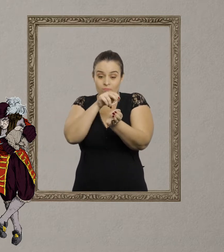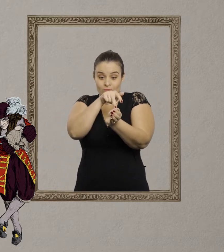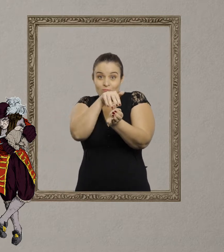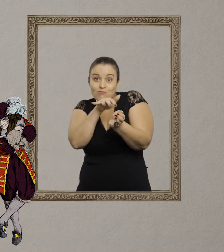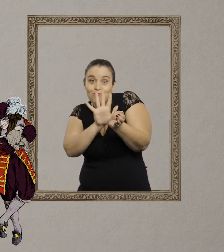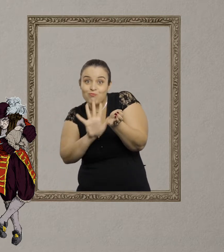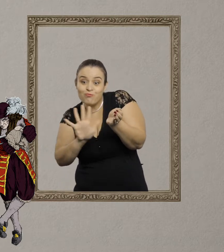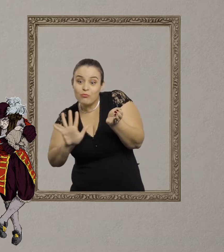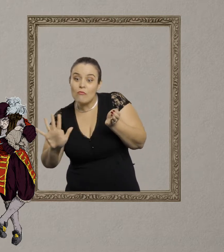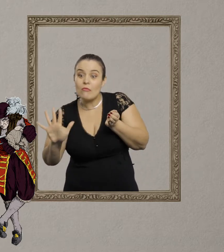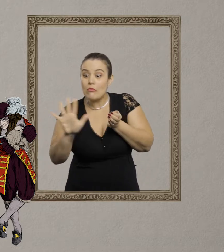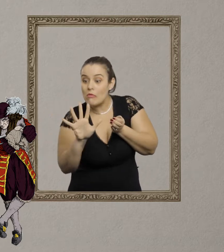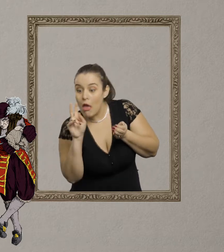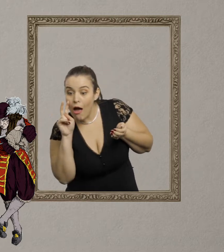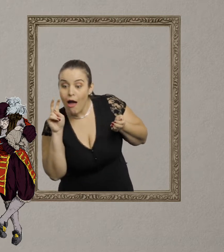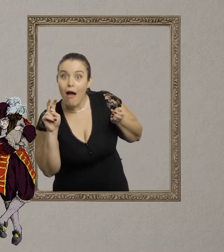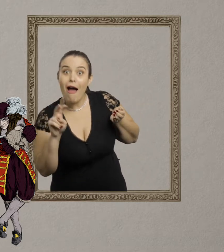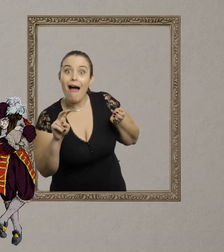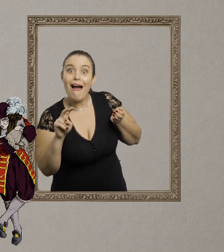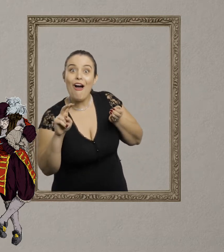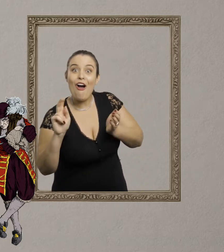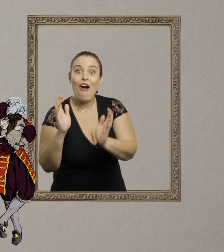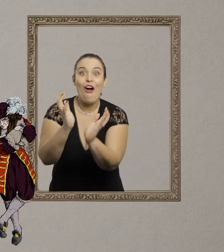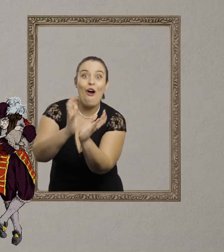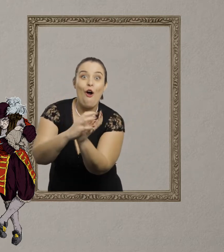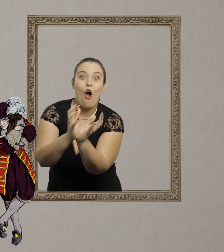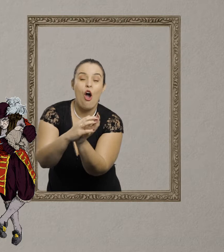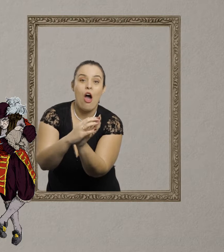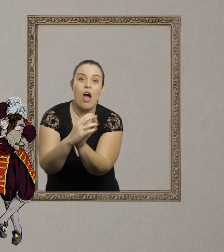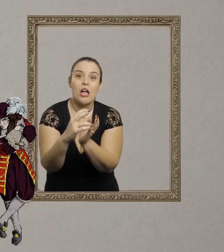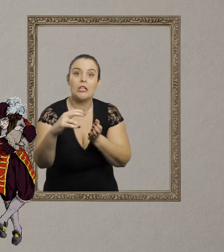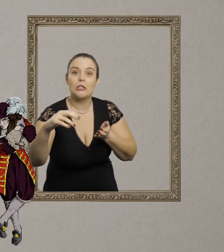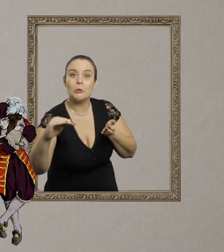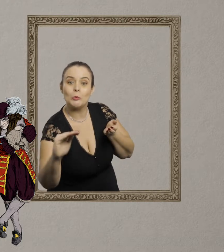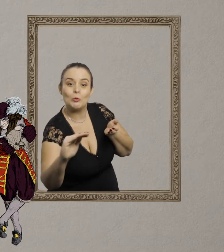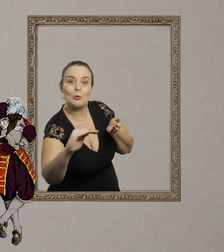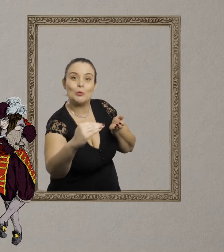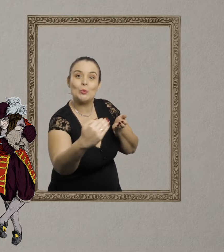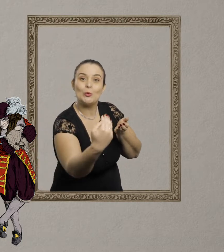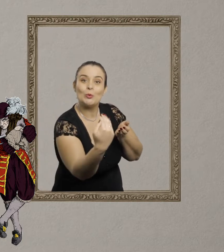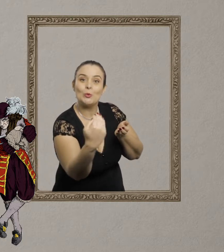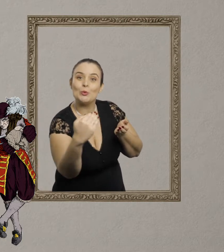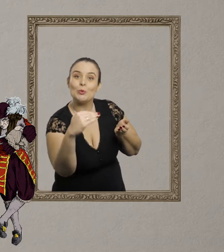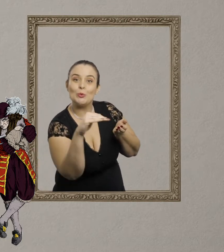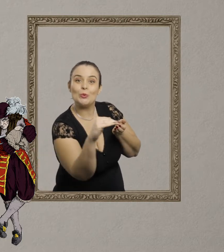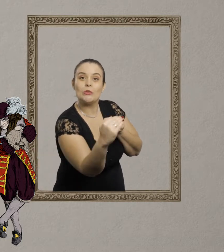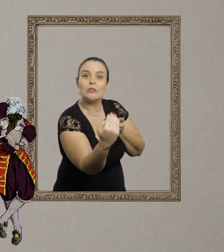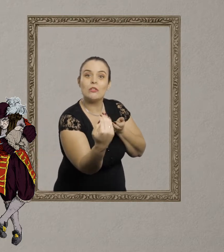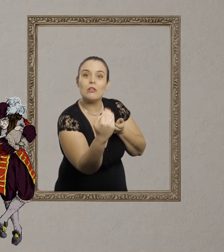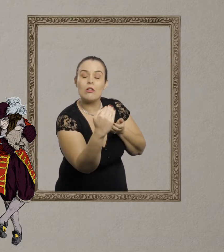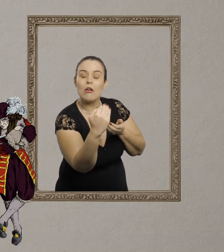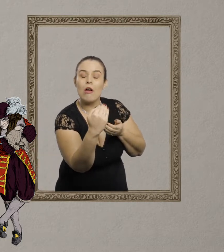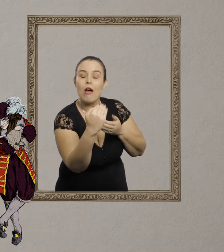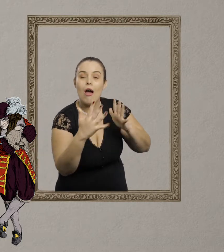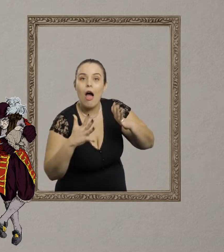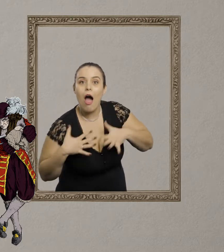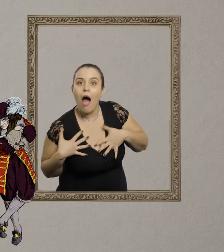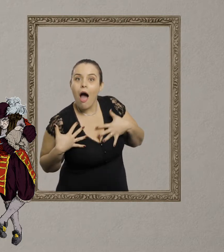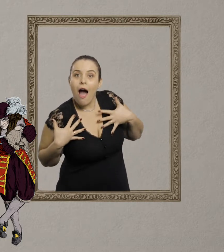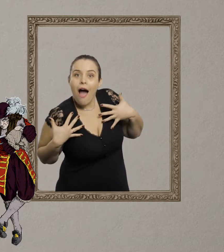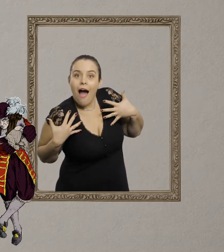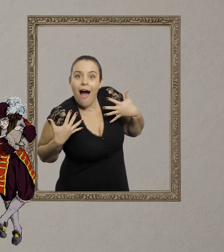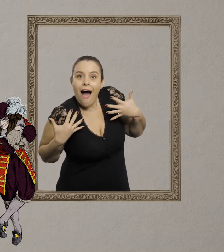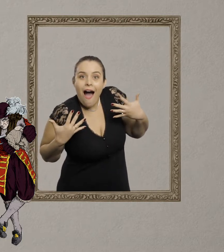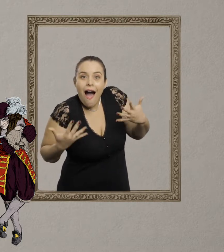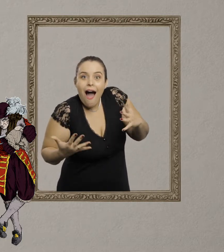Eles acharam que iam ver o crocodilo subindo pelo lado de fora do navio. Nesse momento, os meninos tiveram uma